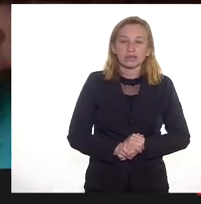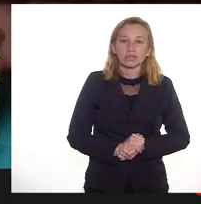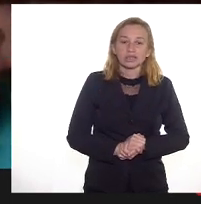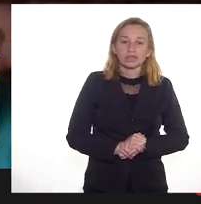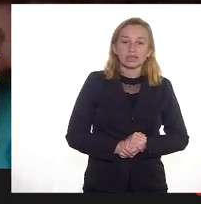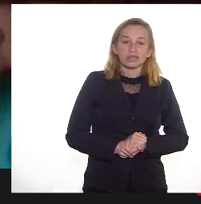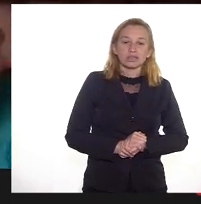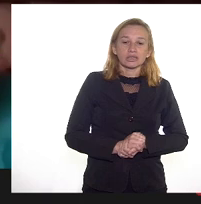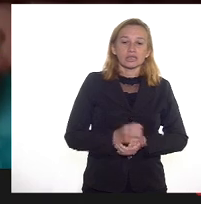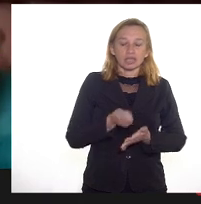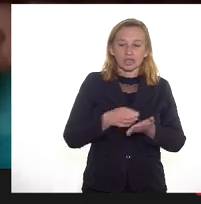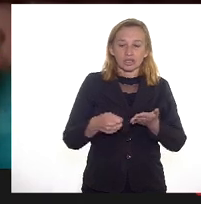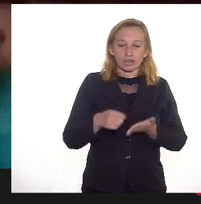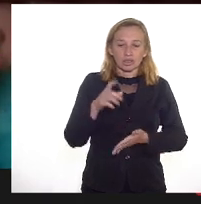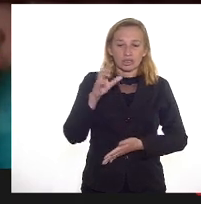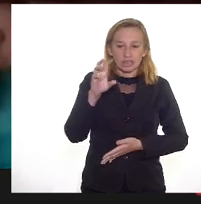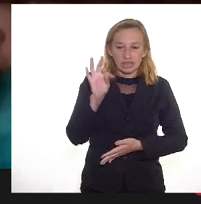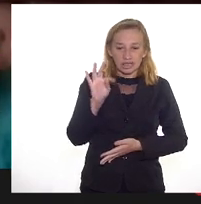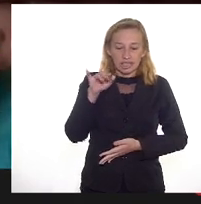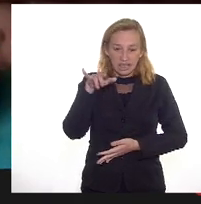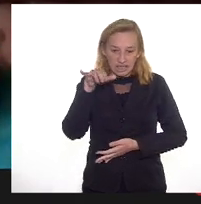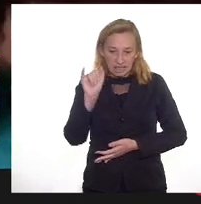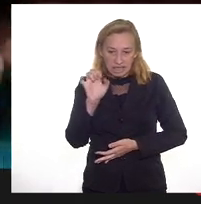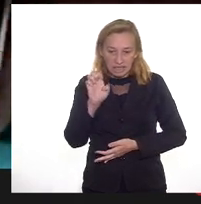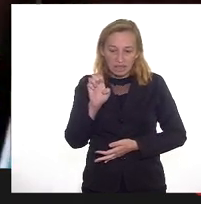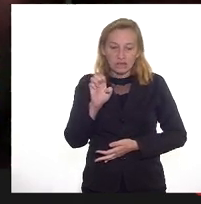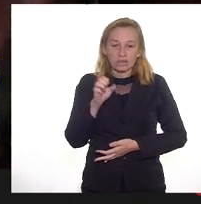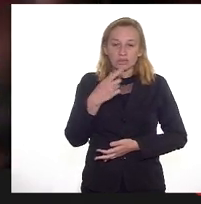a escritora Toni Morrison, no seu livro